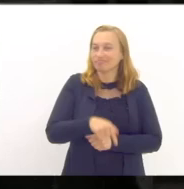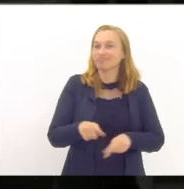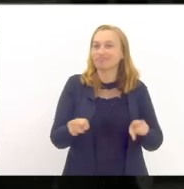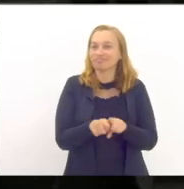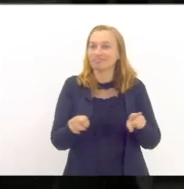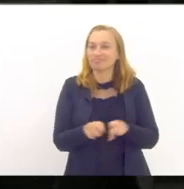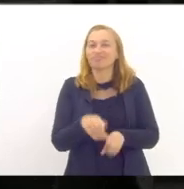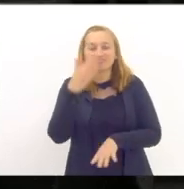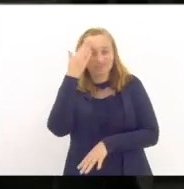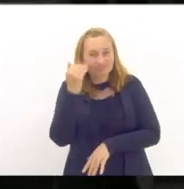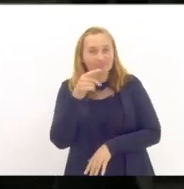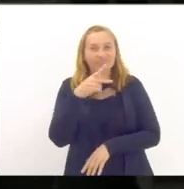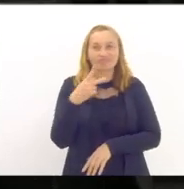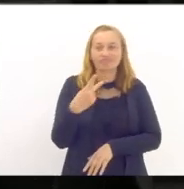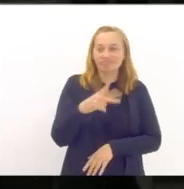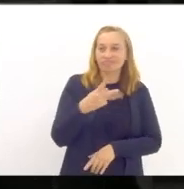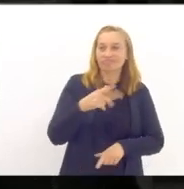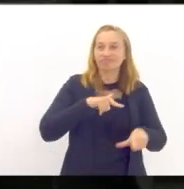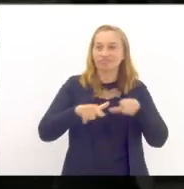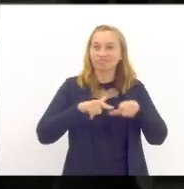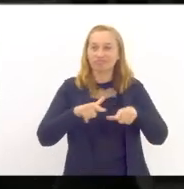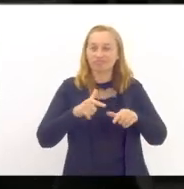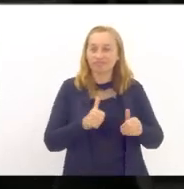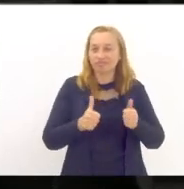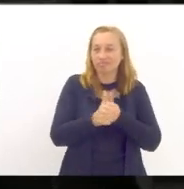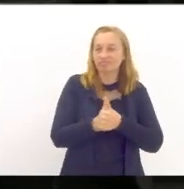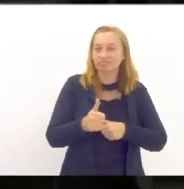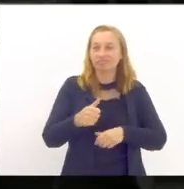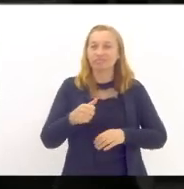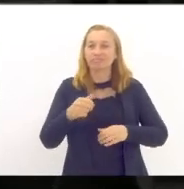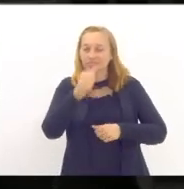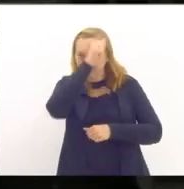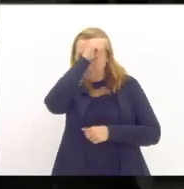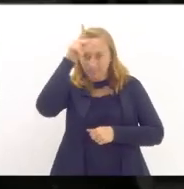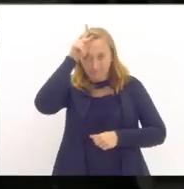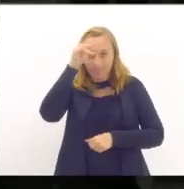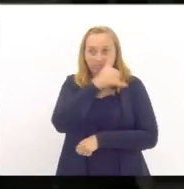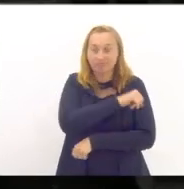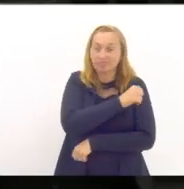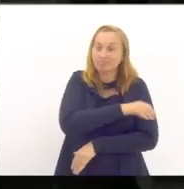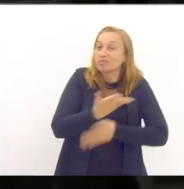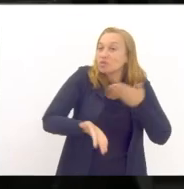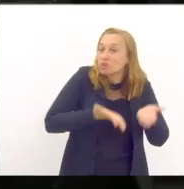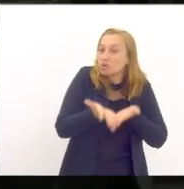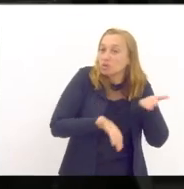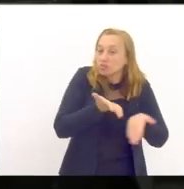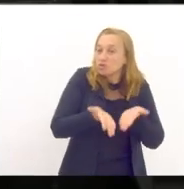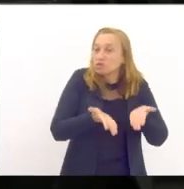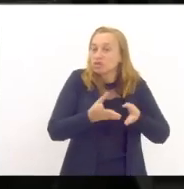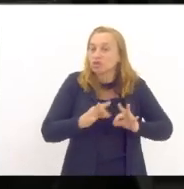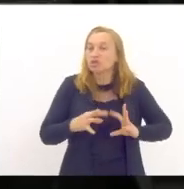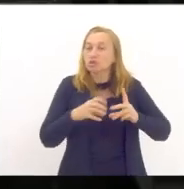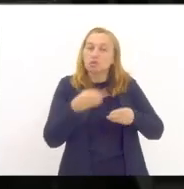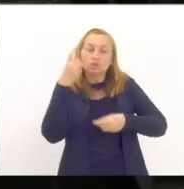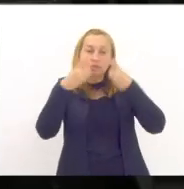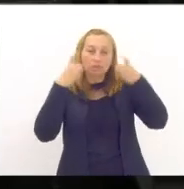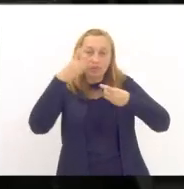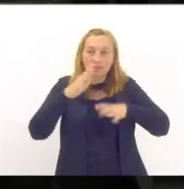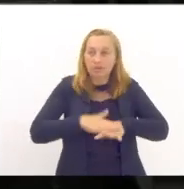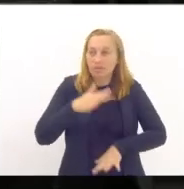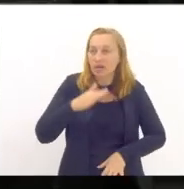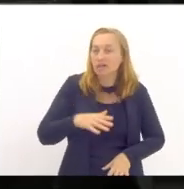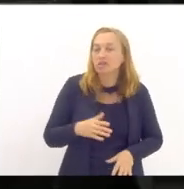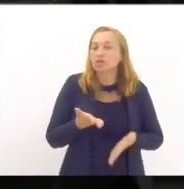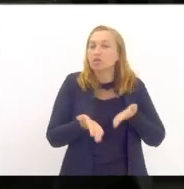e sei do seu importante trabalho à frente da Prefeitura do Rio, cuidando desde sempre da questão da integridade, de uma preocupação maior